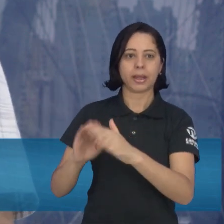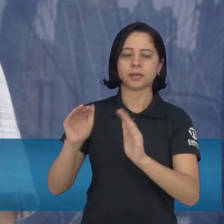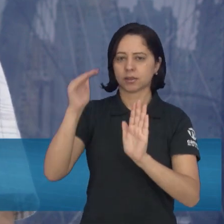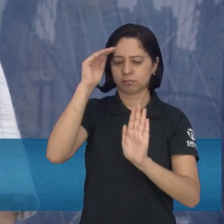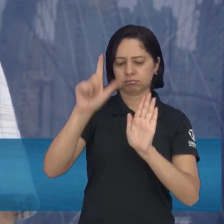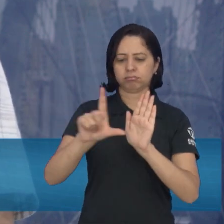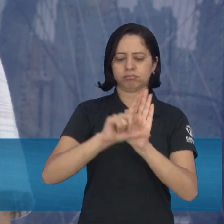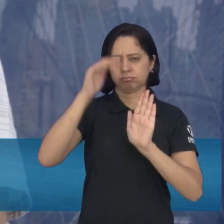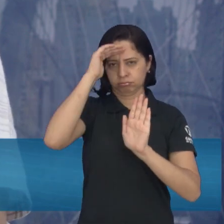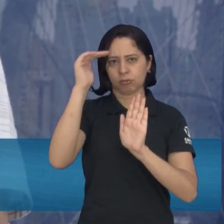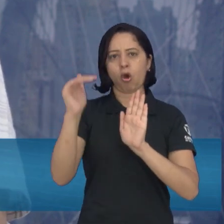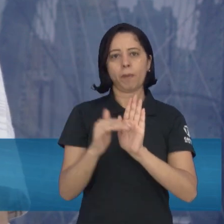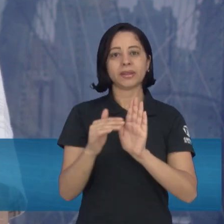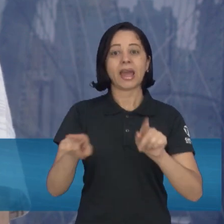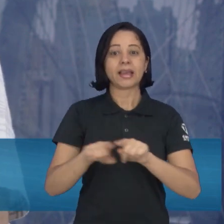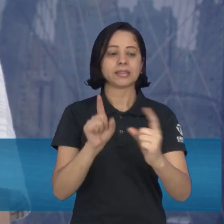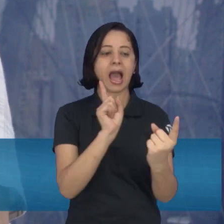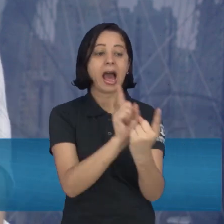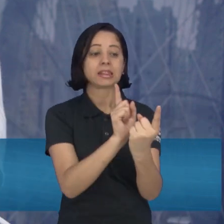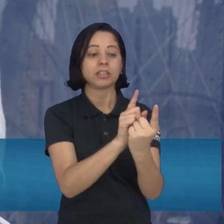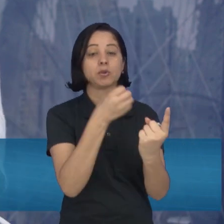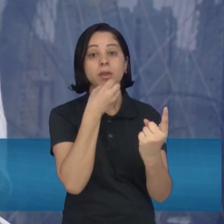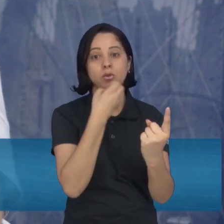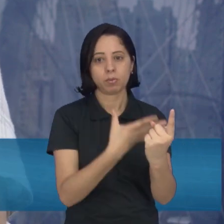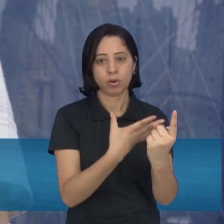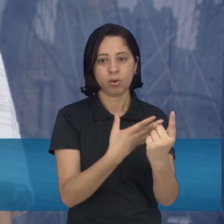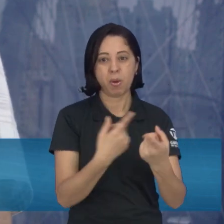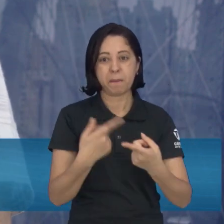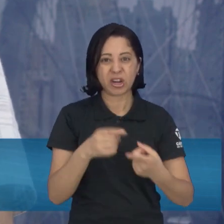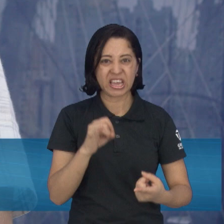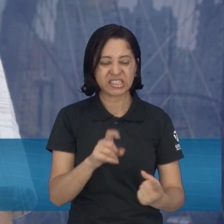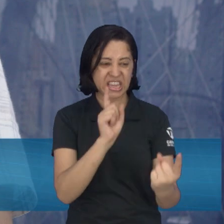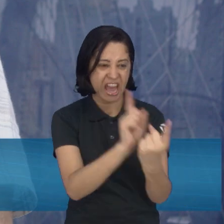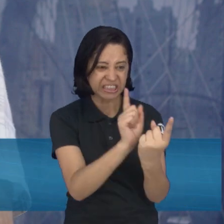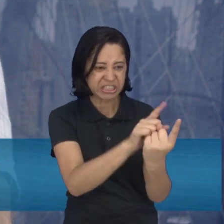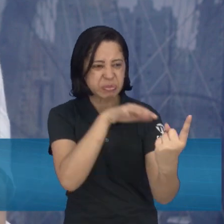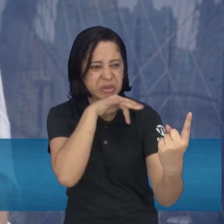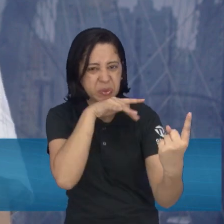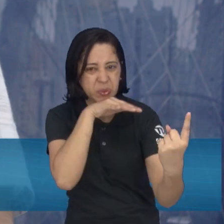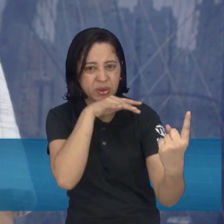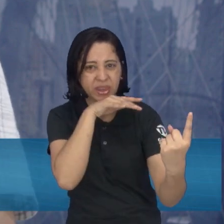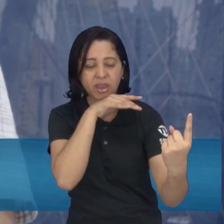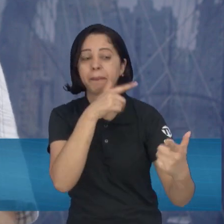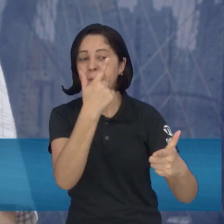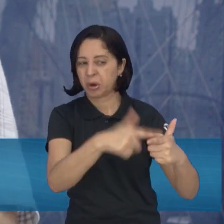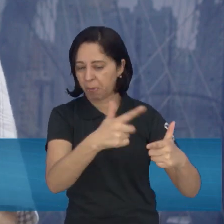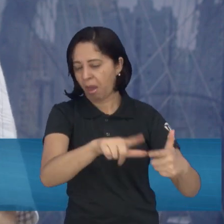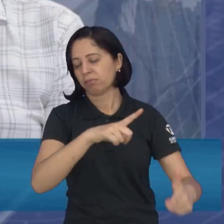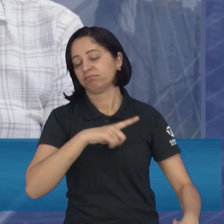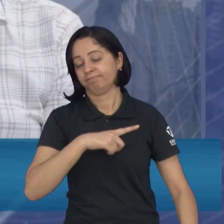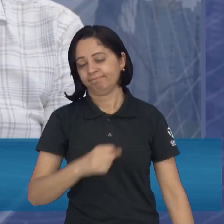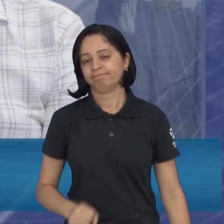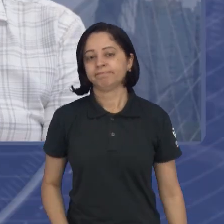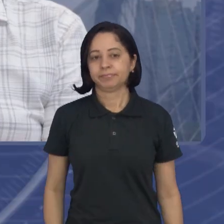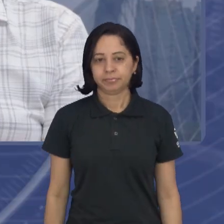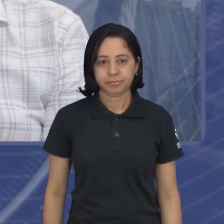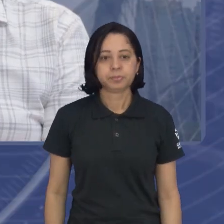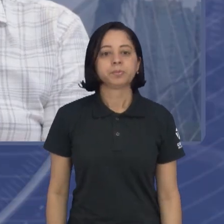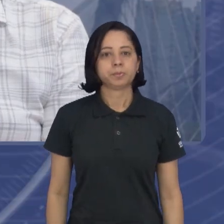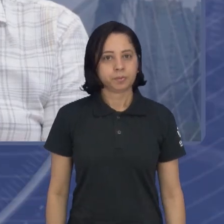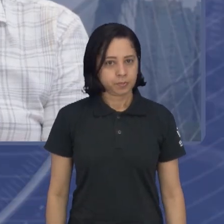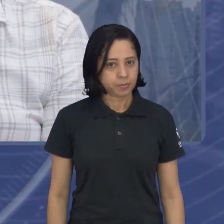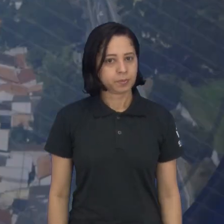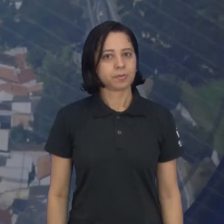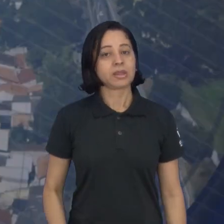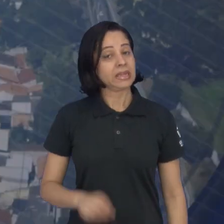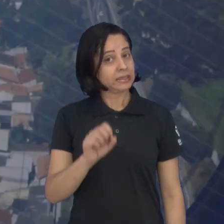atender bem o consumidor, sabendo que se não atender, elas vão ter problema. As empresas eletrônicas também. Sim, ainda mais nos dias de